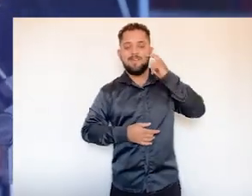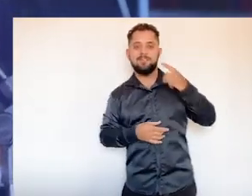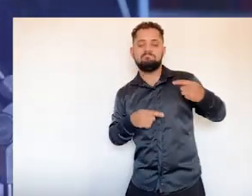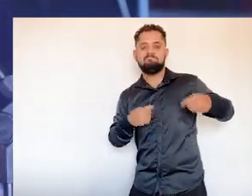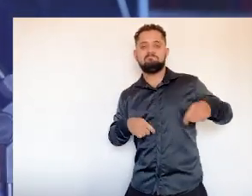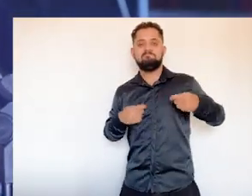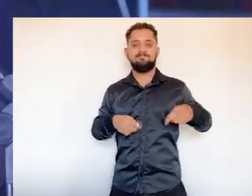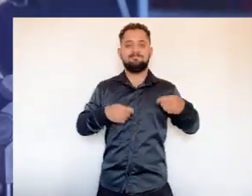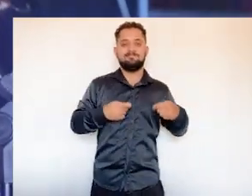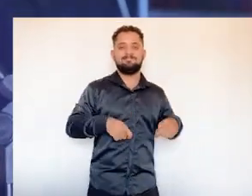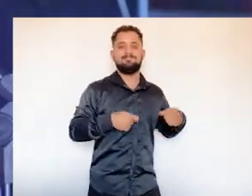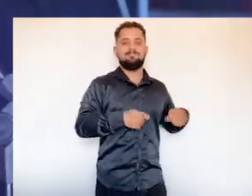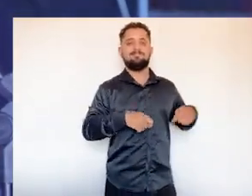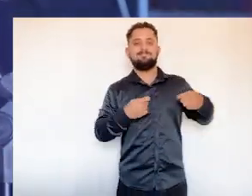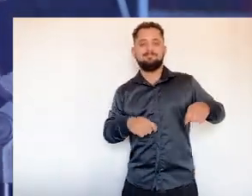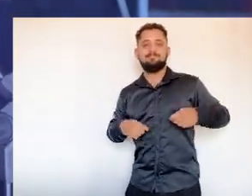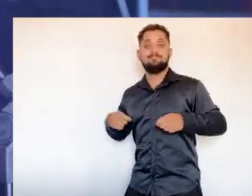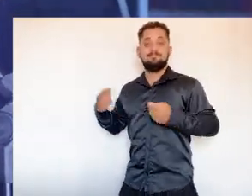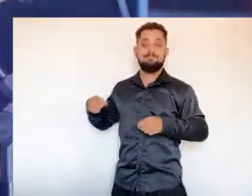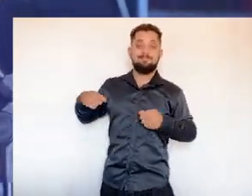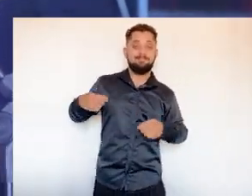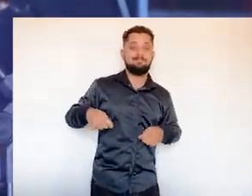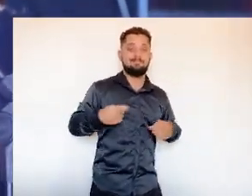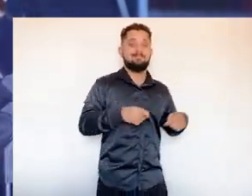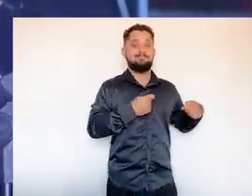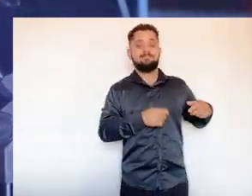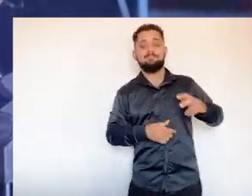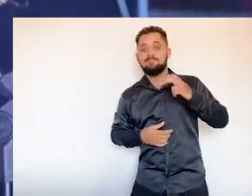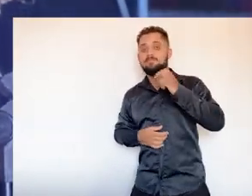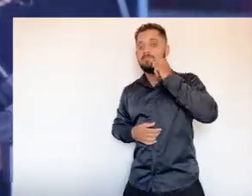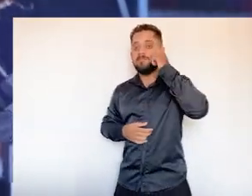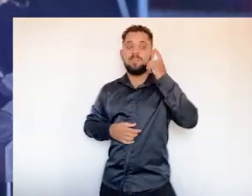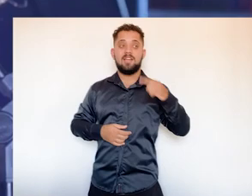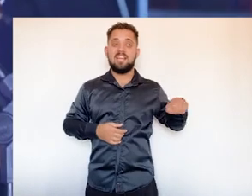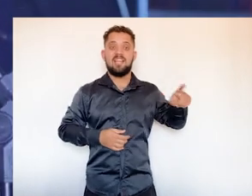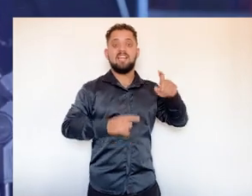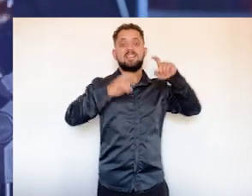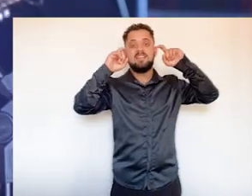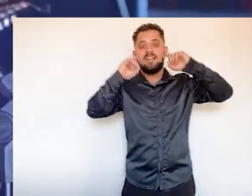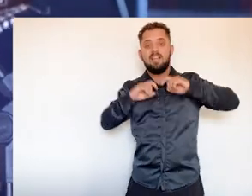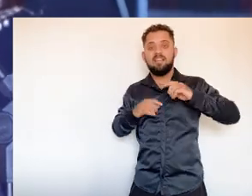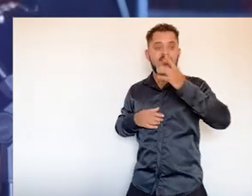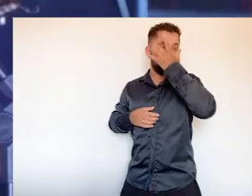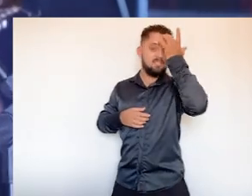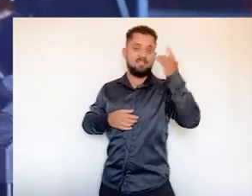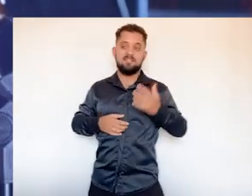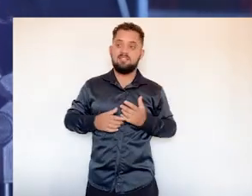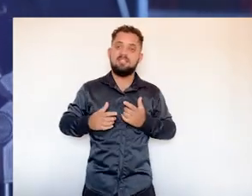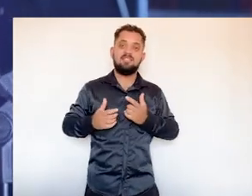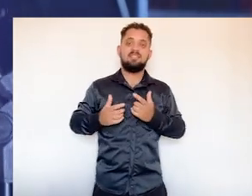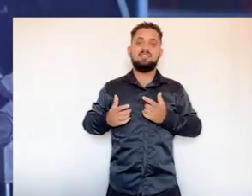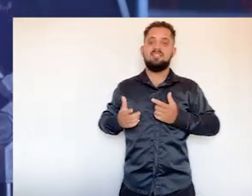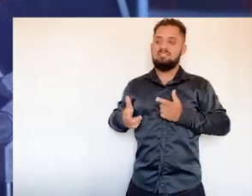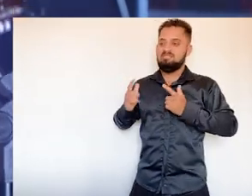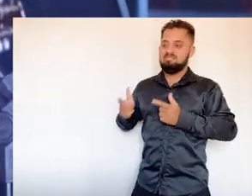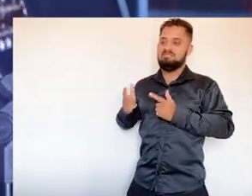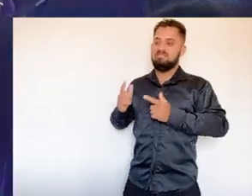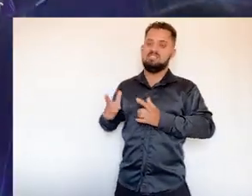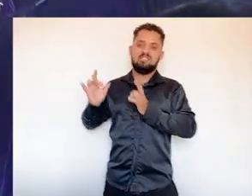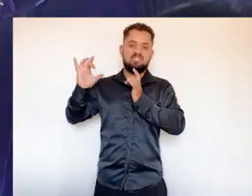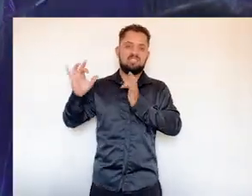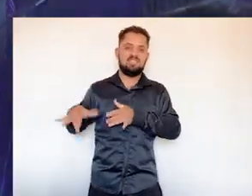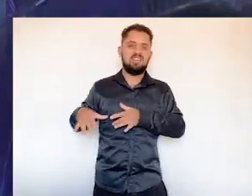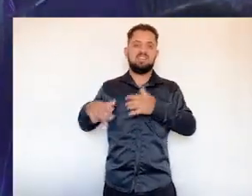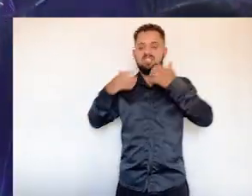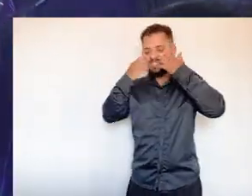Quando ele faz a barra, é pura sacanagem. Vem de pelo lá na pia. Cai serra de vacilo pra eu a vez. Na